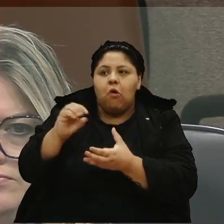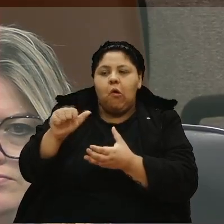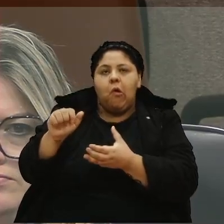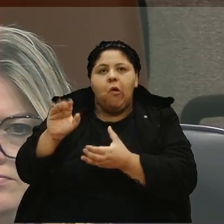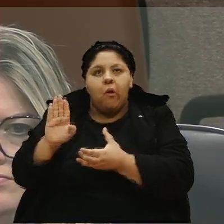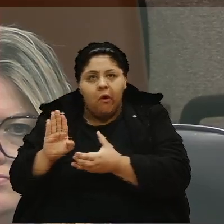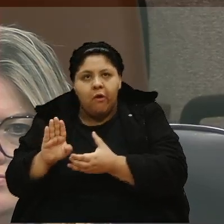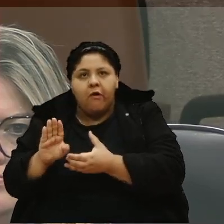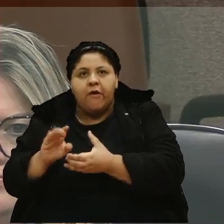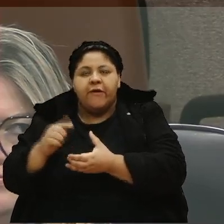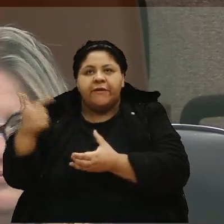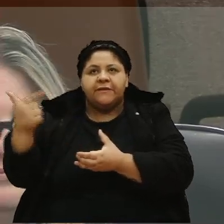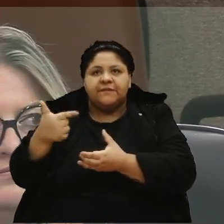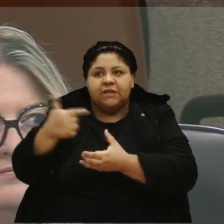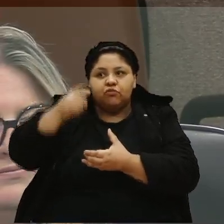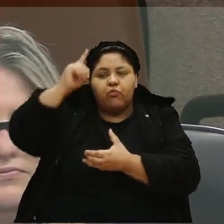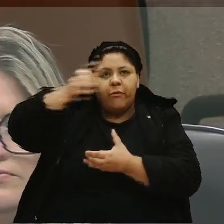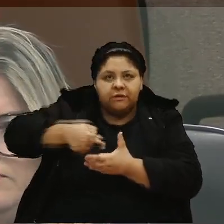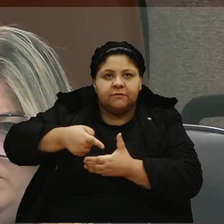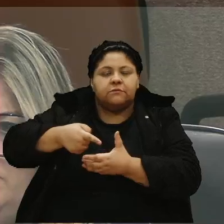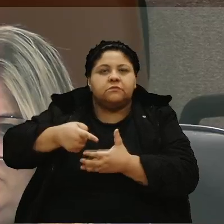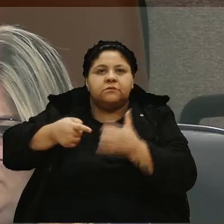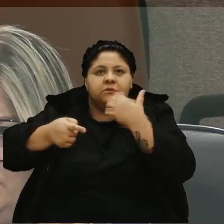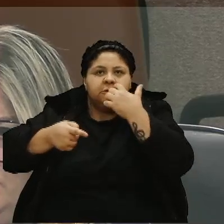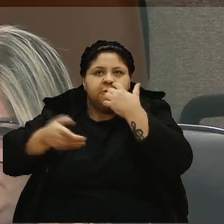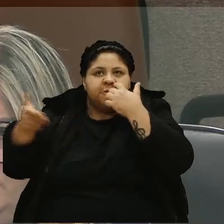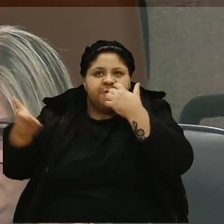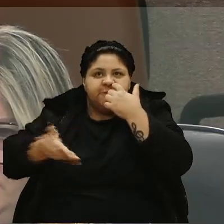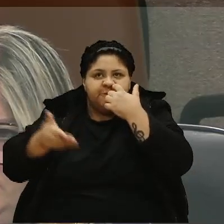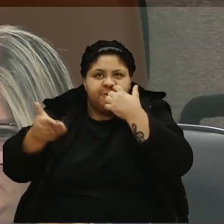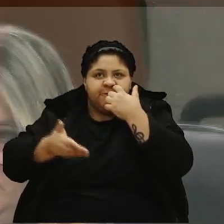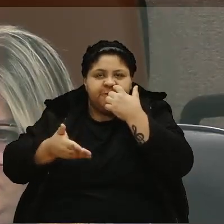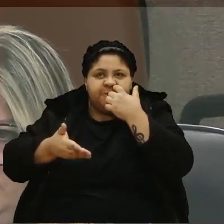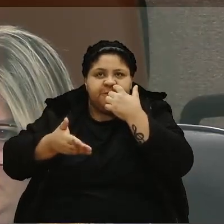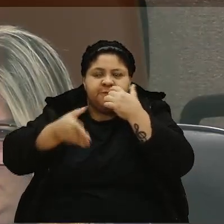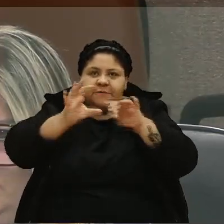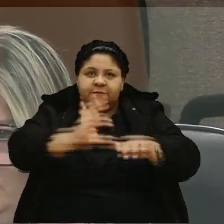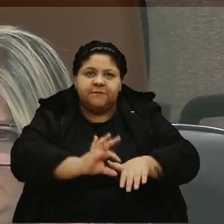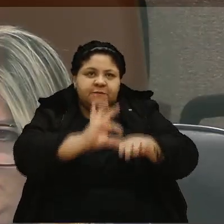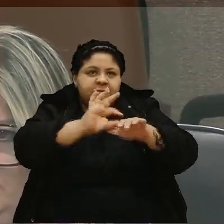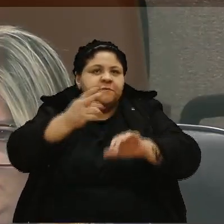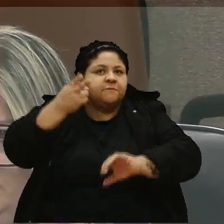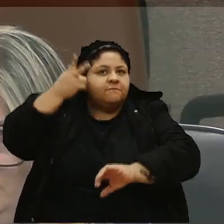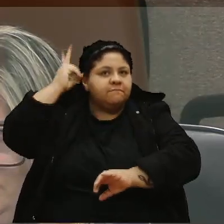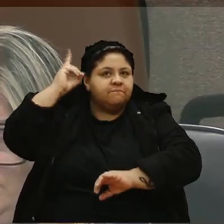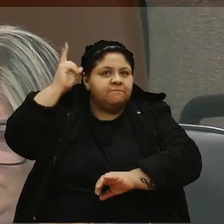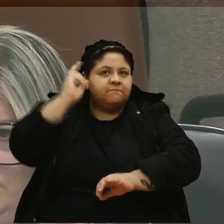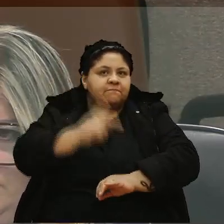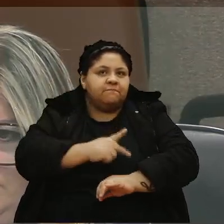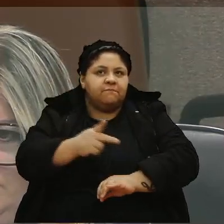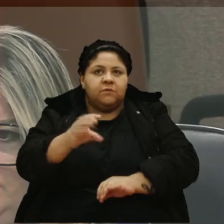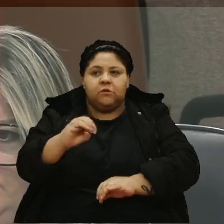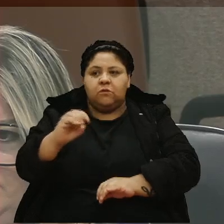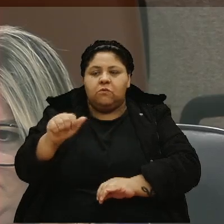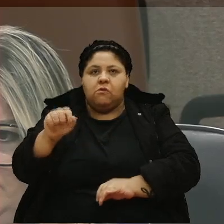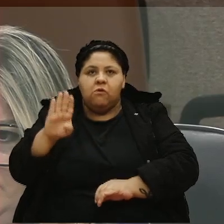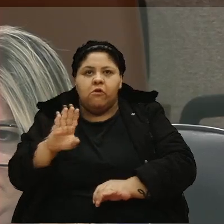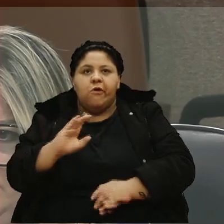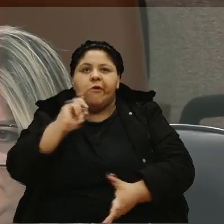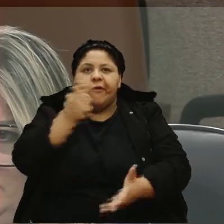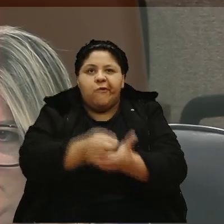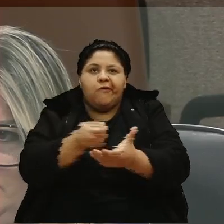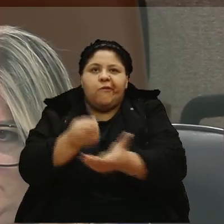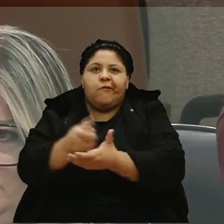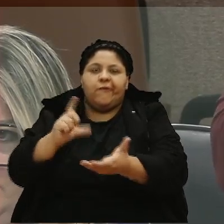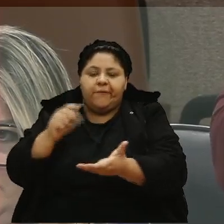que pelo 7º mandato, né, está sendo conduzido pelo Valdir Walter, presidente da UAB. Então, muita luta, contem com o